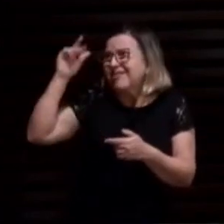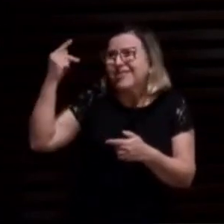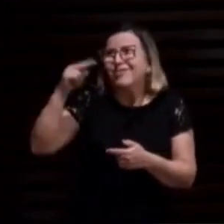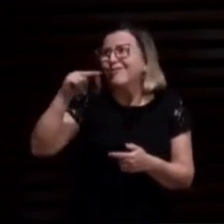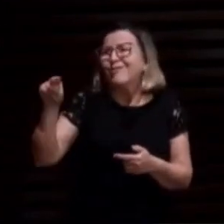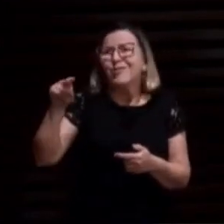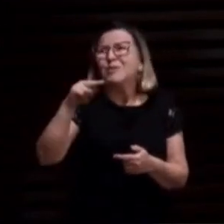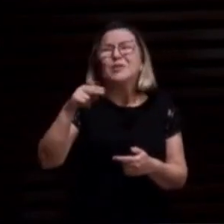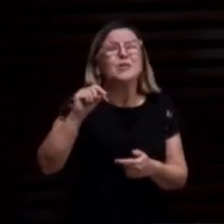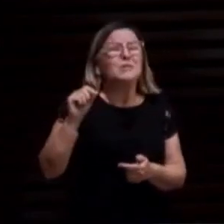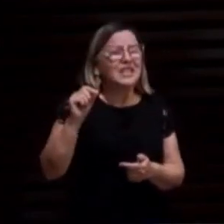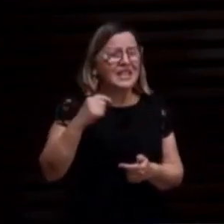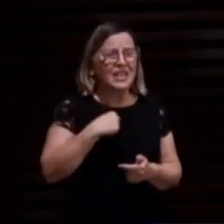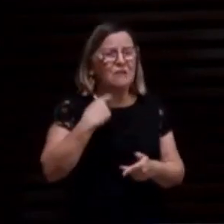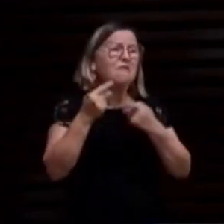vou falar?